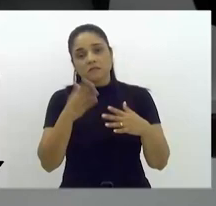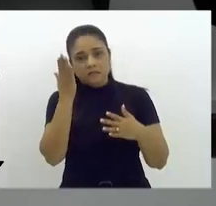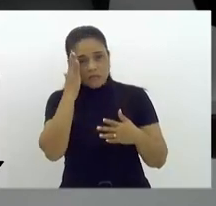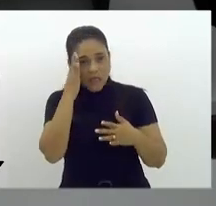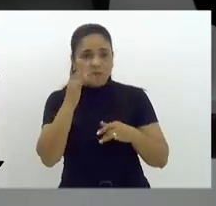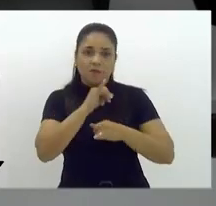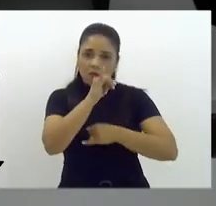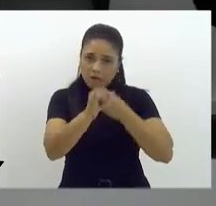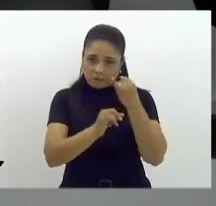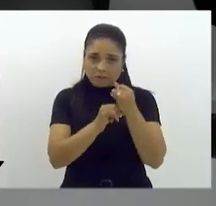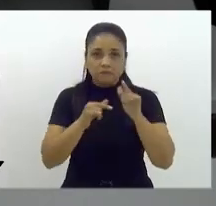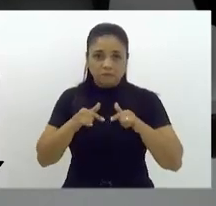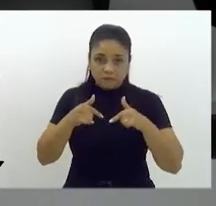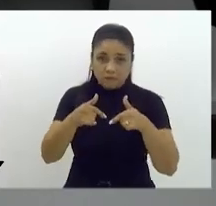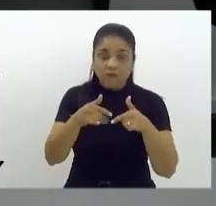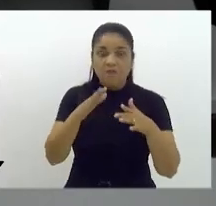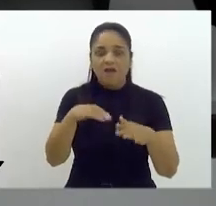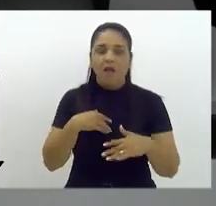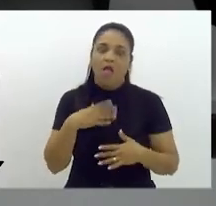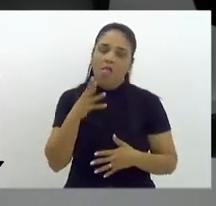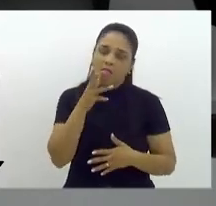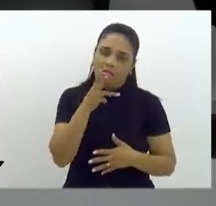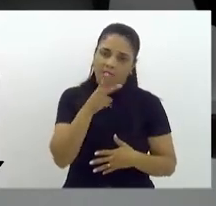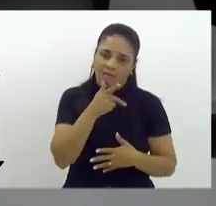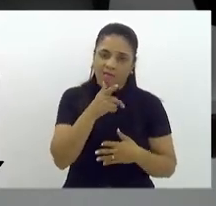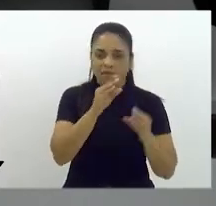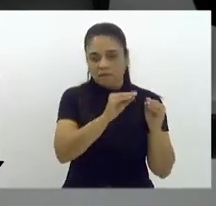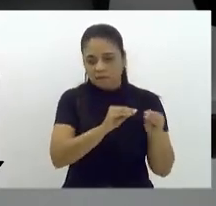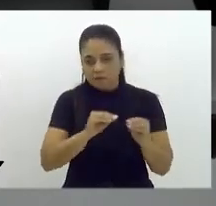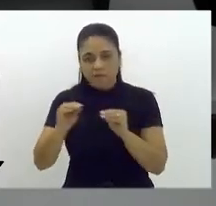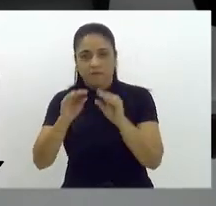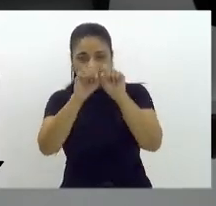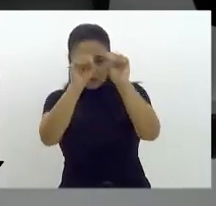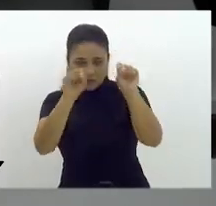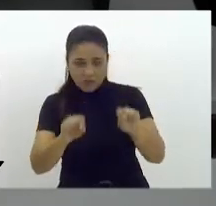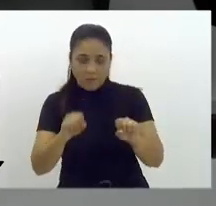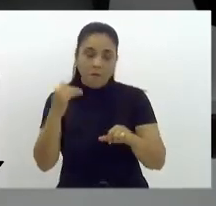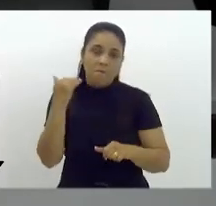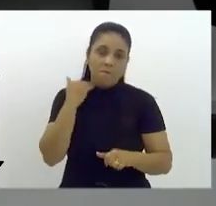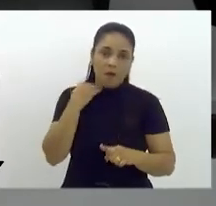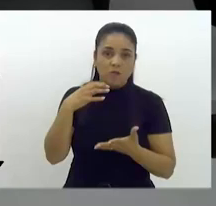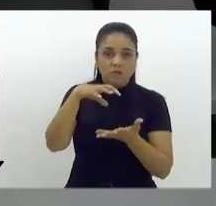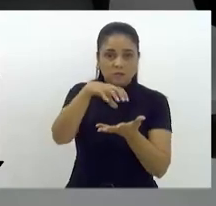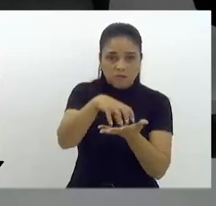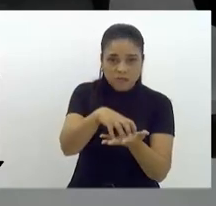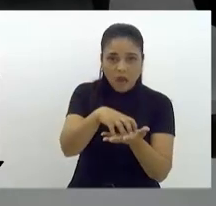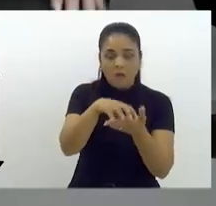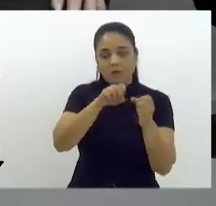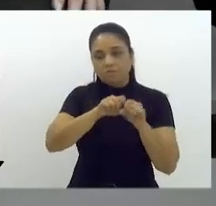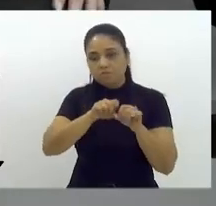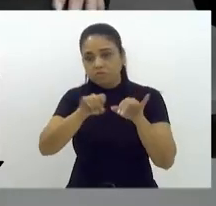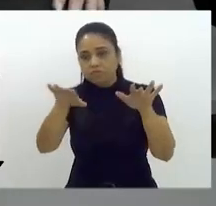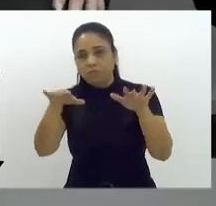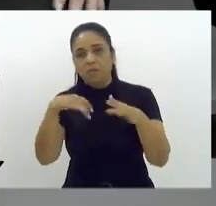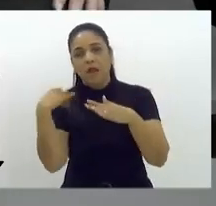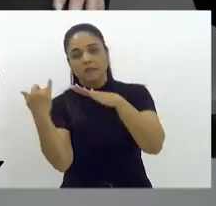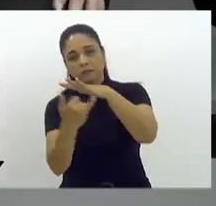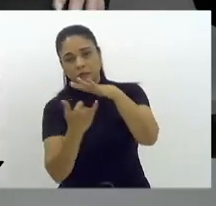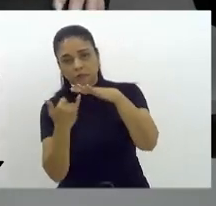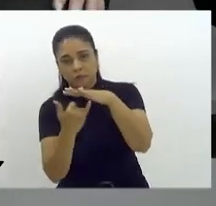há uma burocracia de mandar para um sistema no formato vai para o banco central Banco Central dispara para as instituições